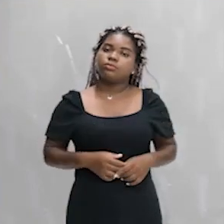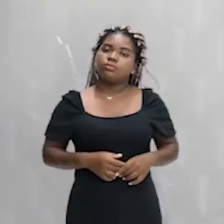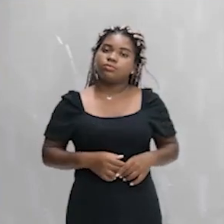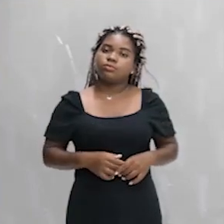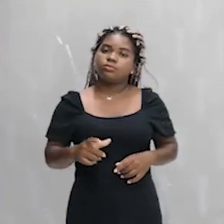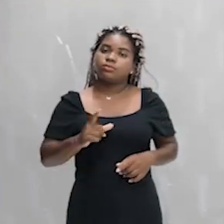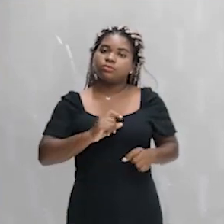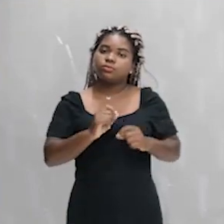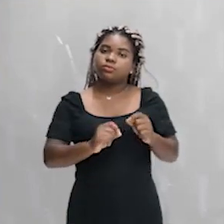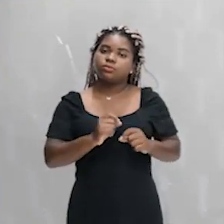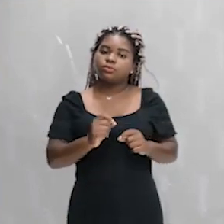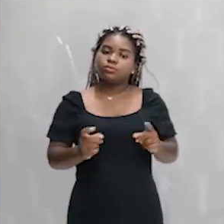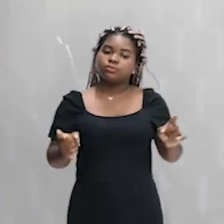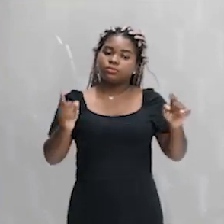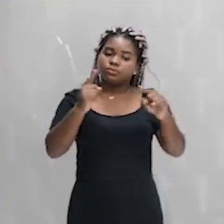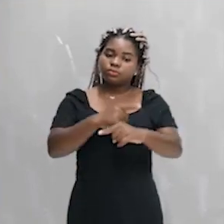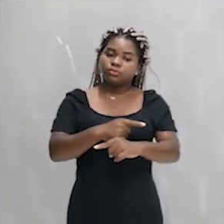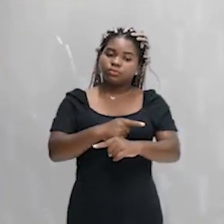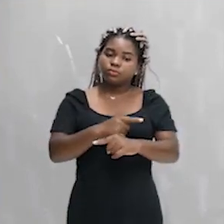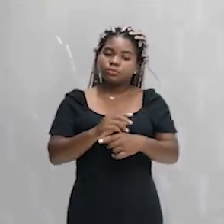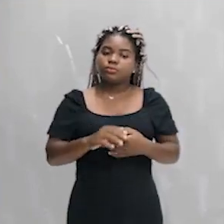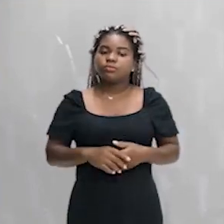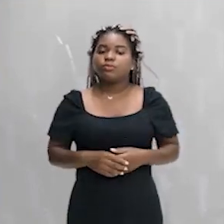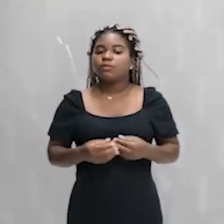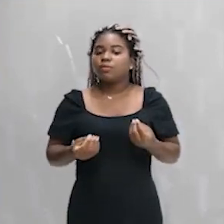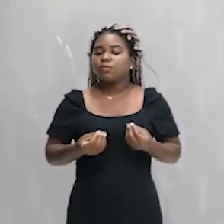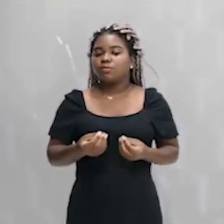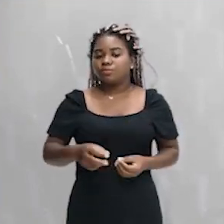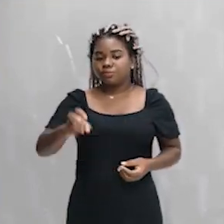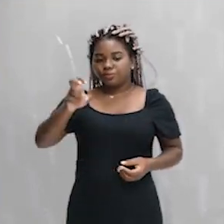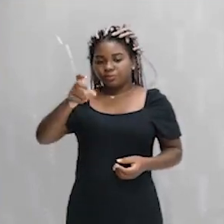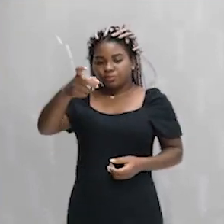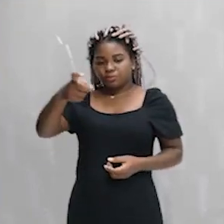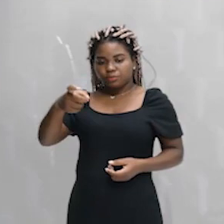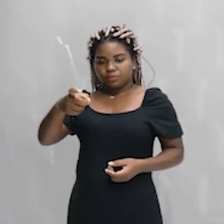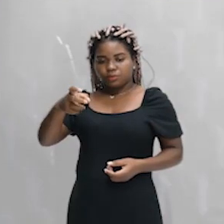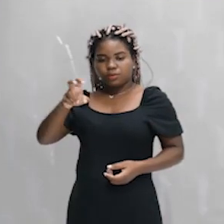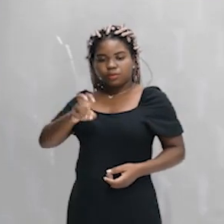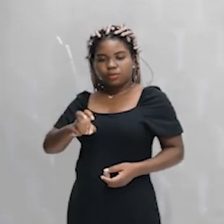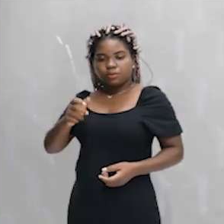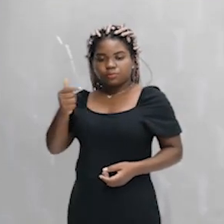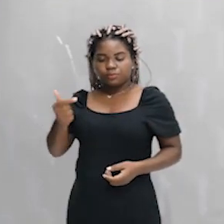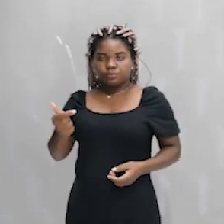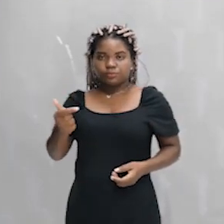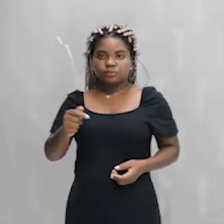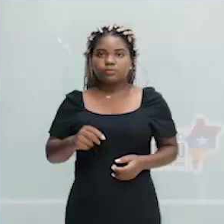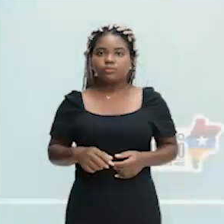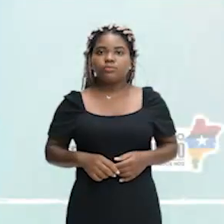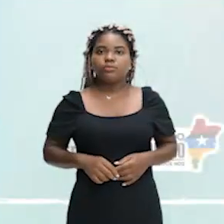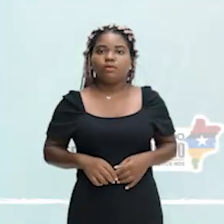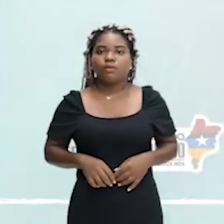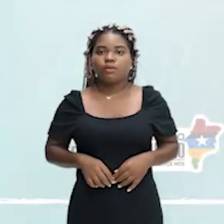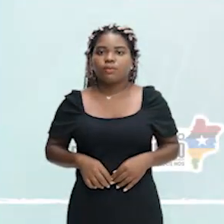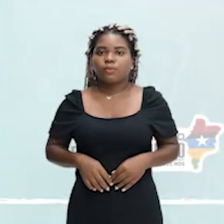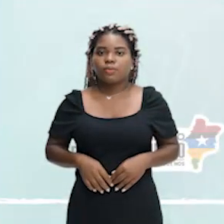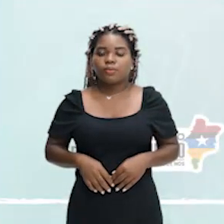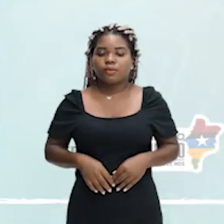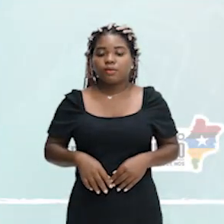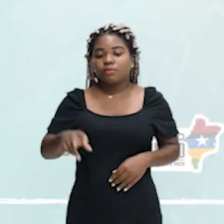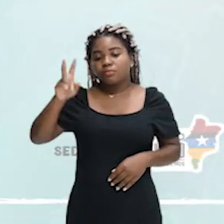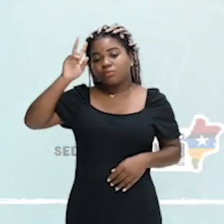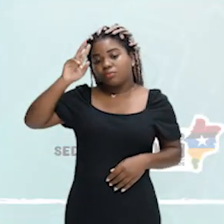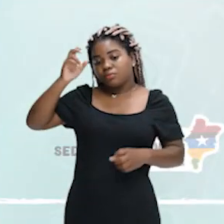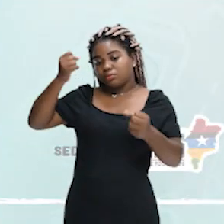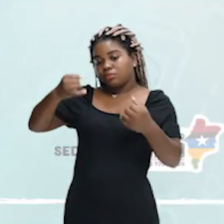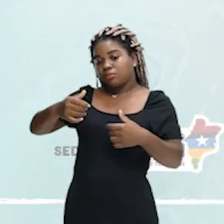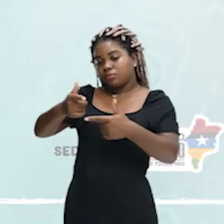o processo contrário. Como é que eu vou escrever isso? Eu vou ter o 5 elevado a x, isso vai ser o meu numerador. Lembra que eu falei que é